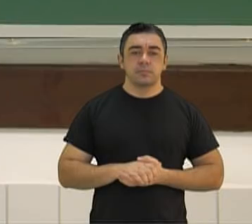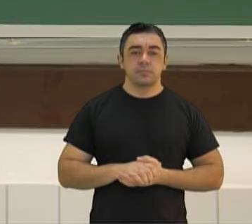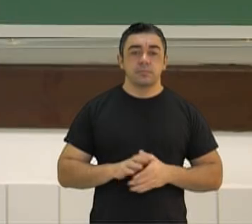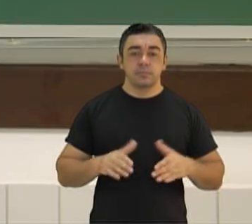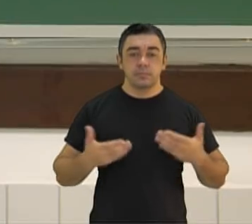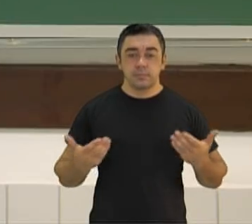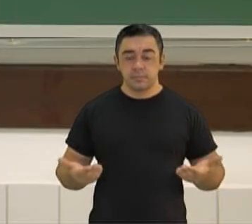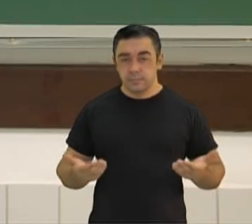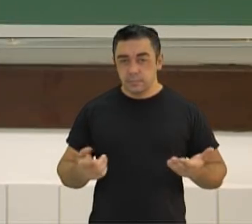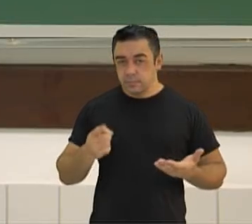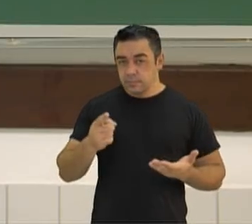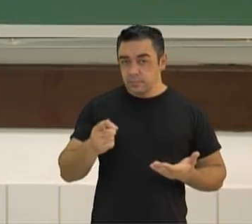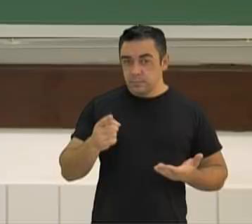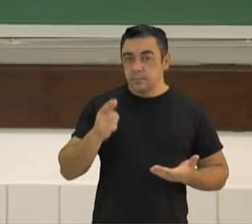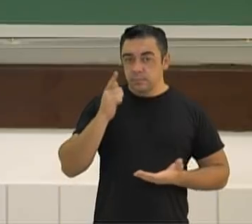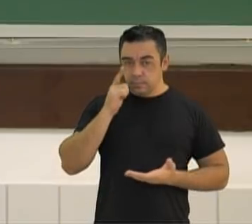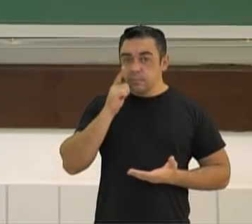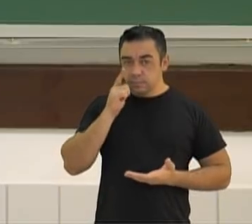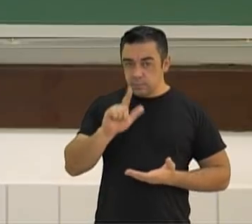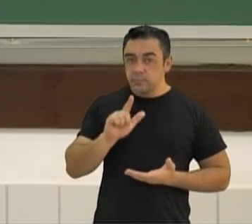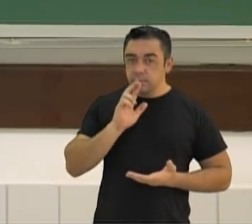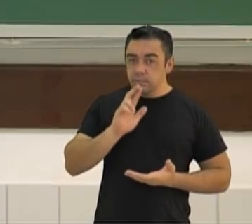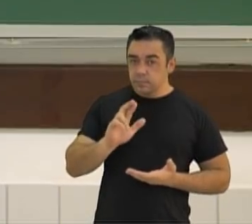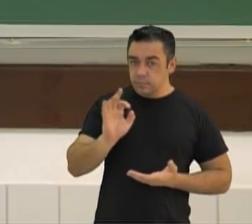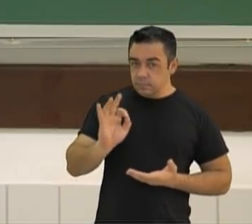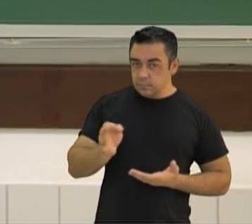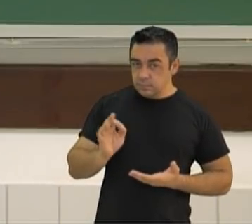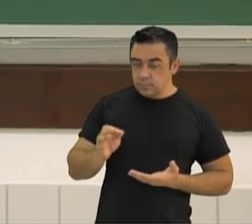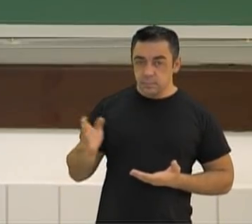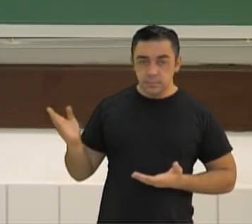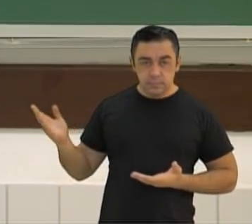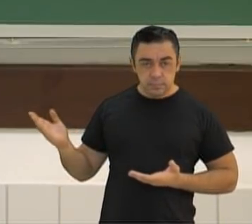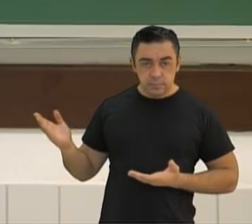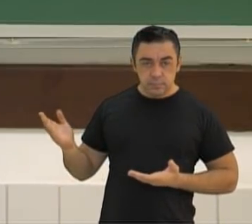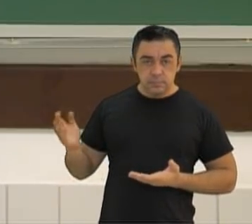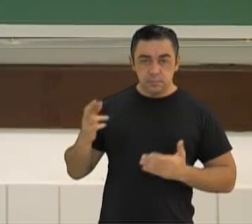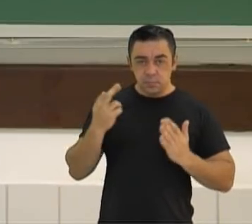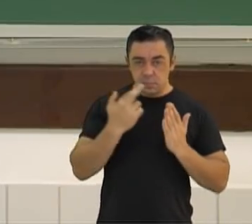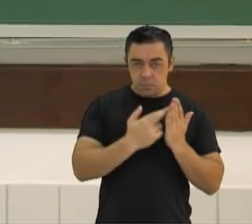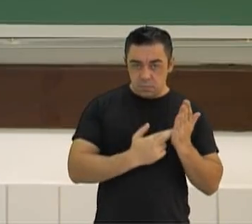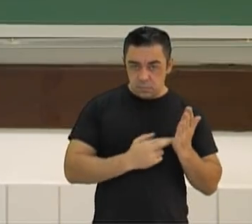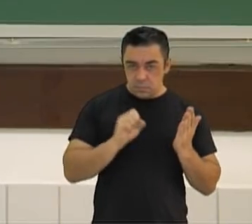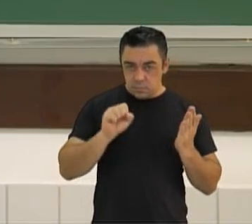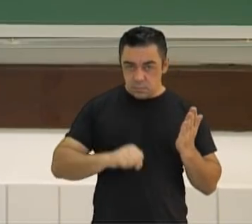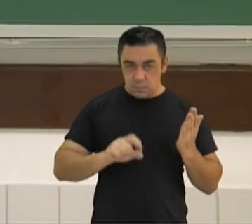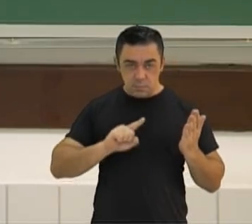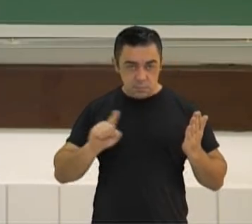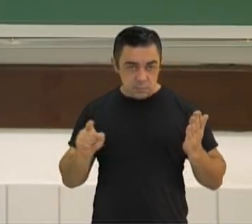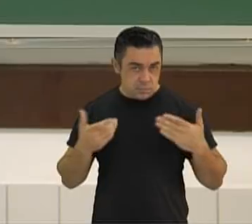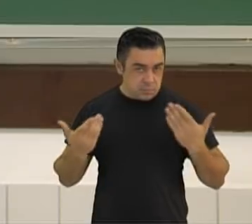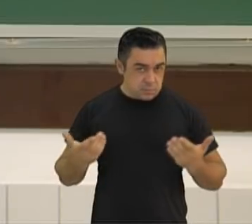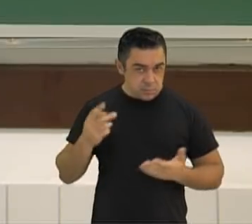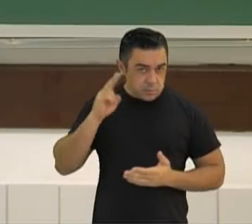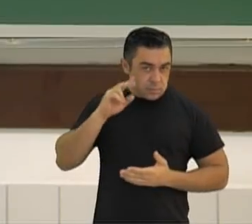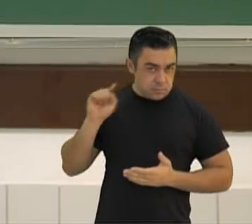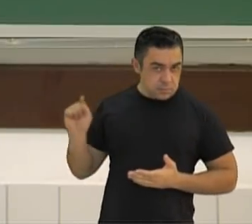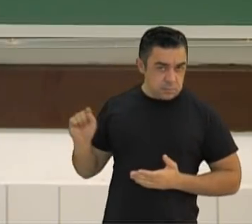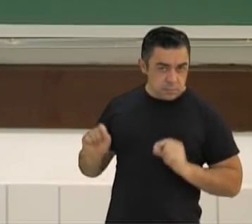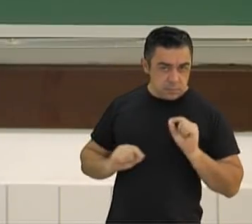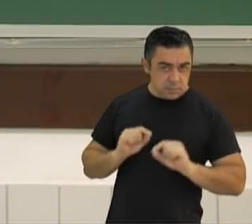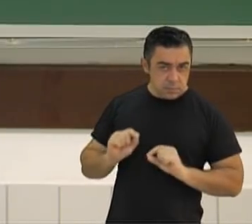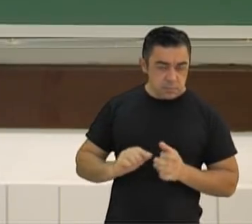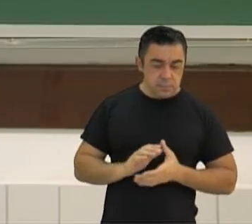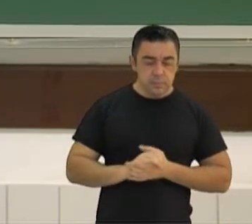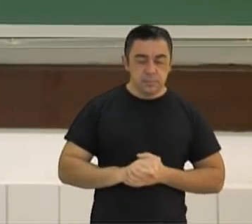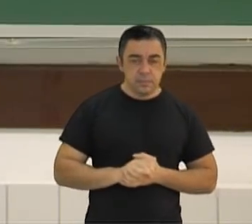E então, será que você acertou todas as alternativas, marcando sim ou não? Vamos relembrá-las então?